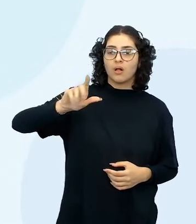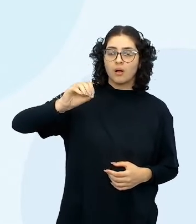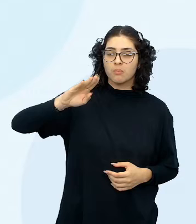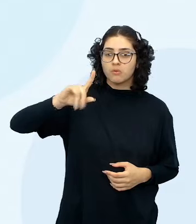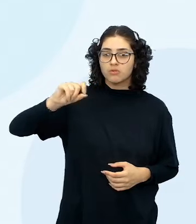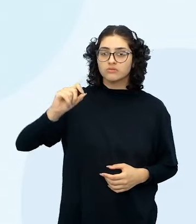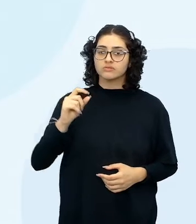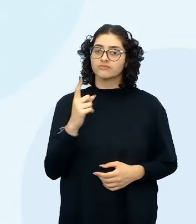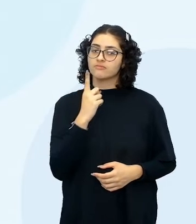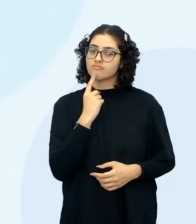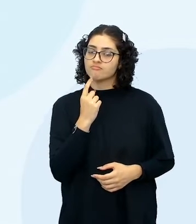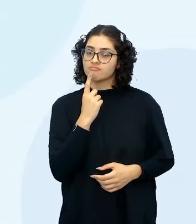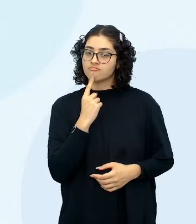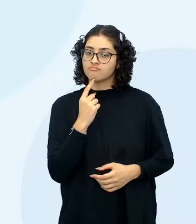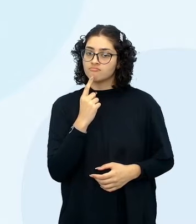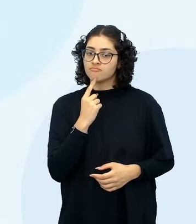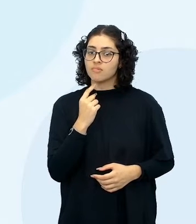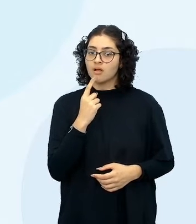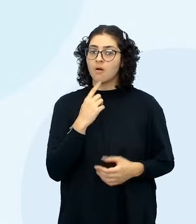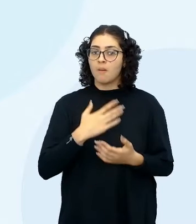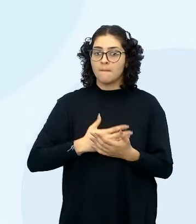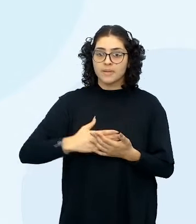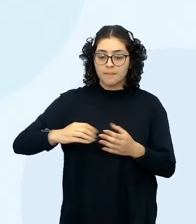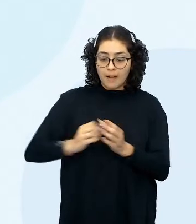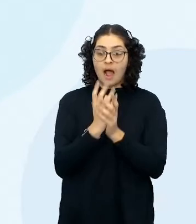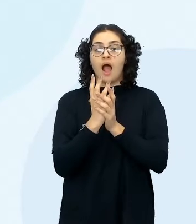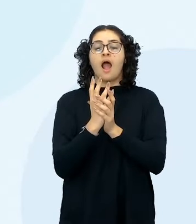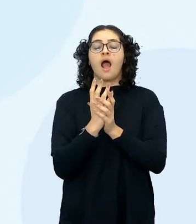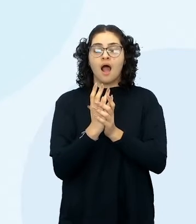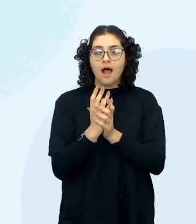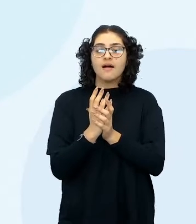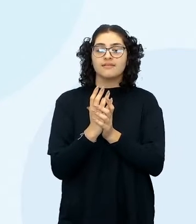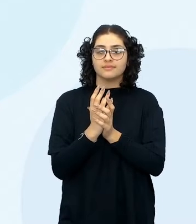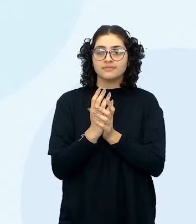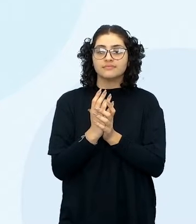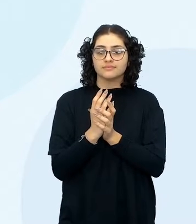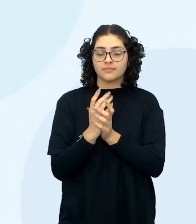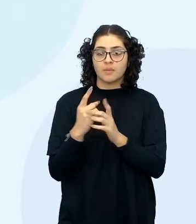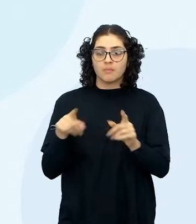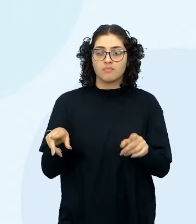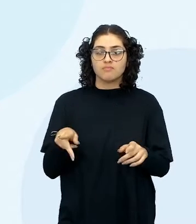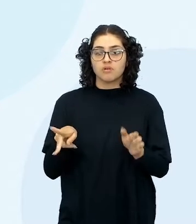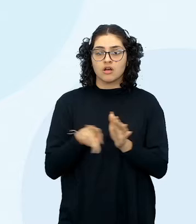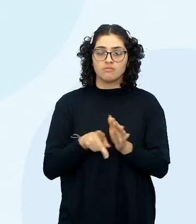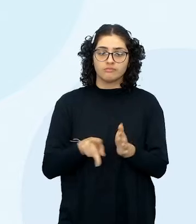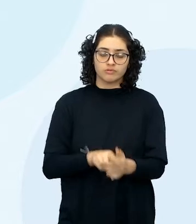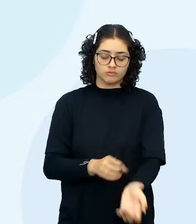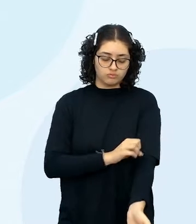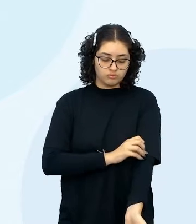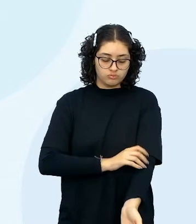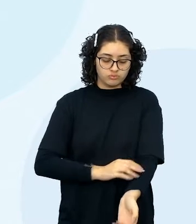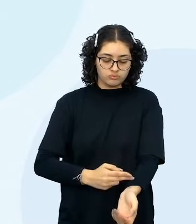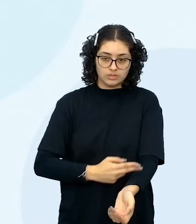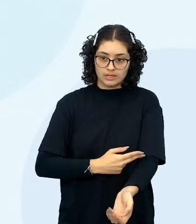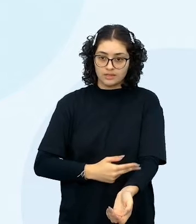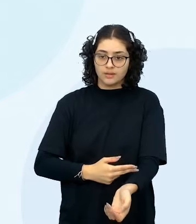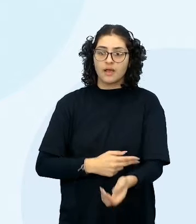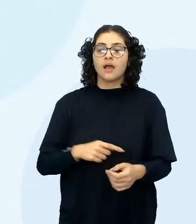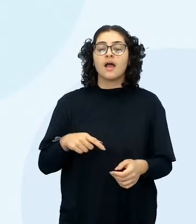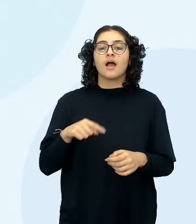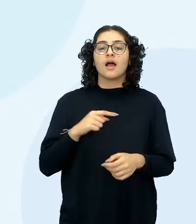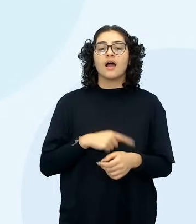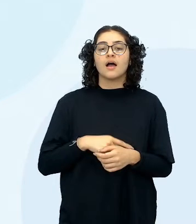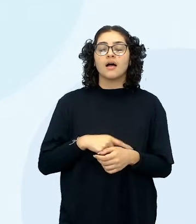ser aí ativados justamente por esses fatores de coagulação. Esses fatores de